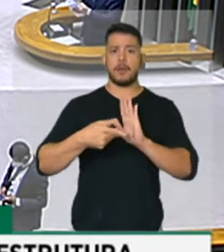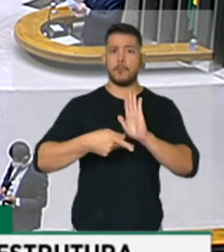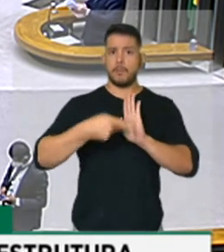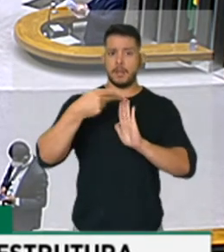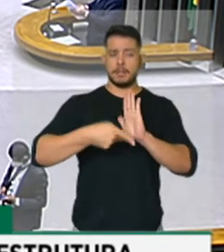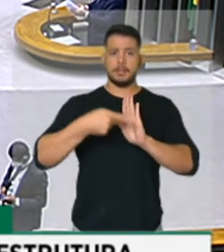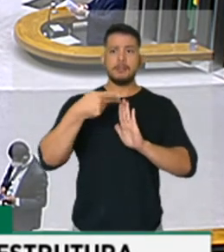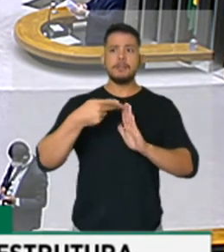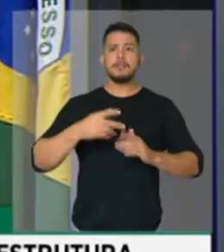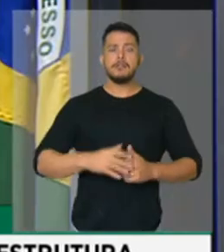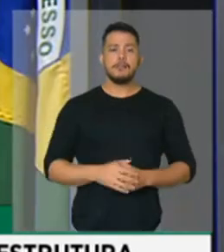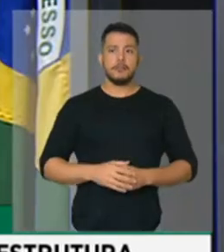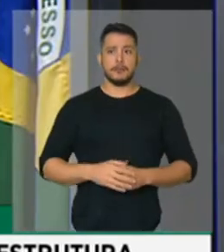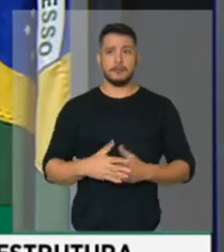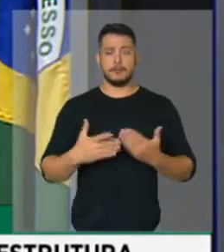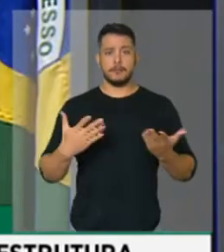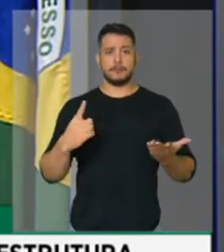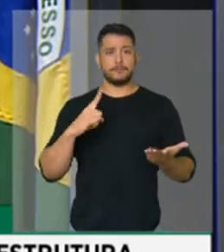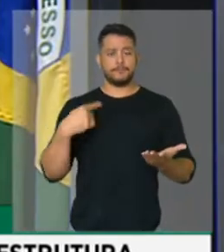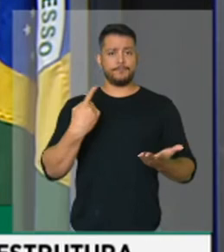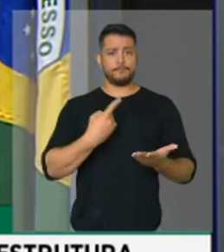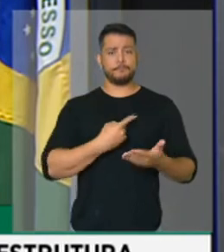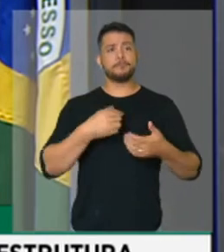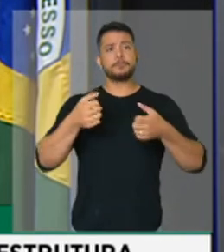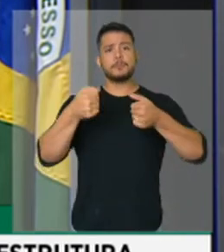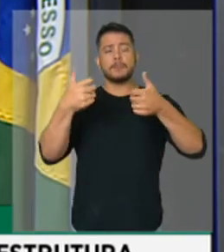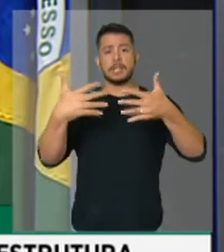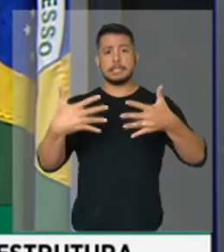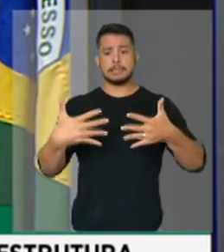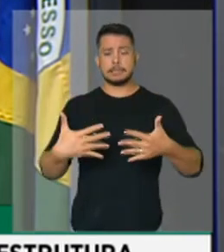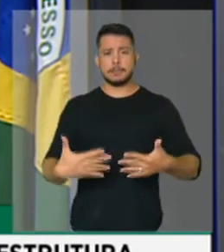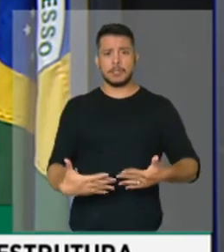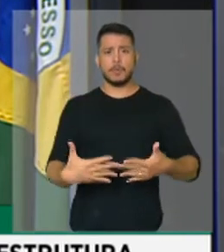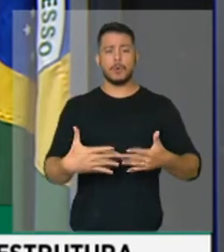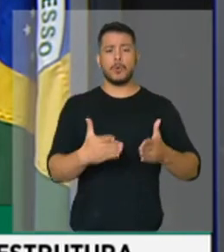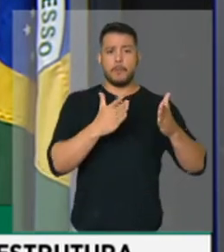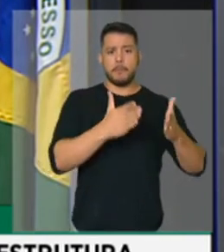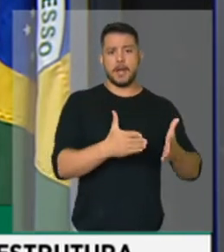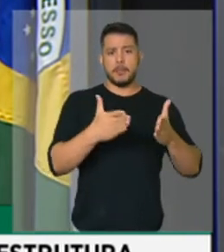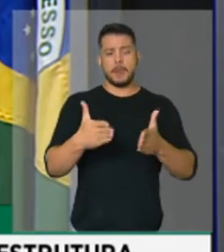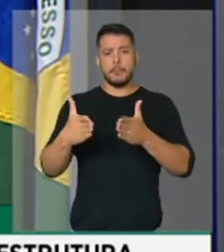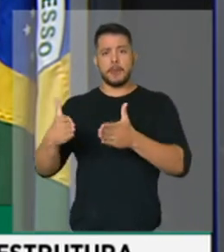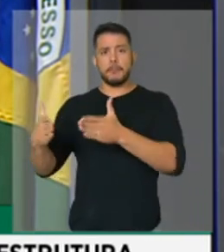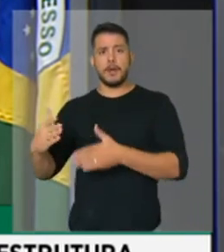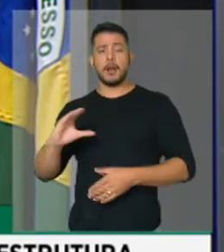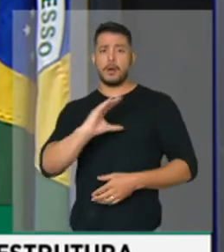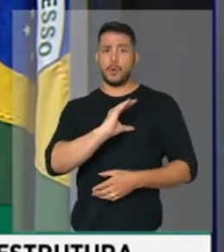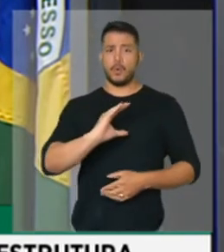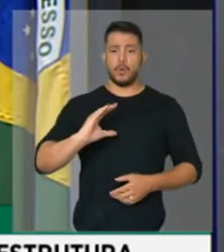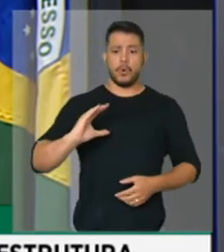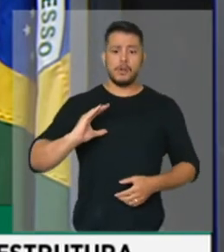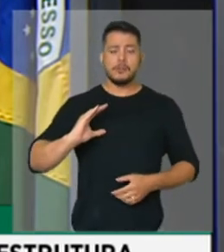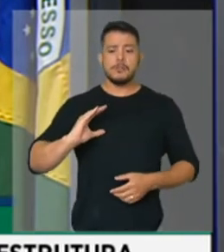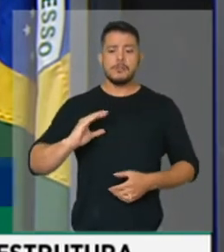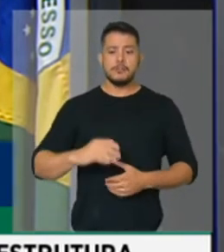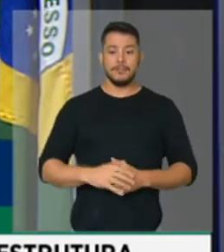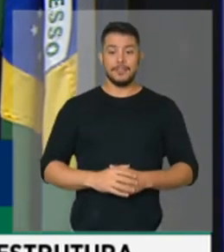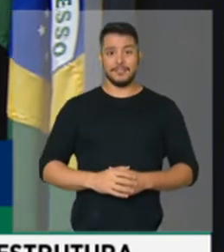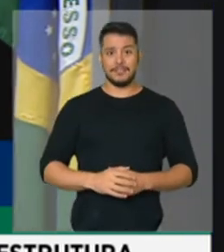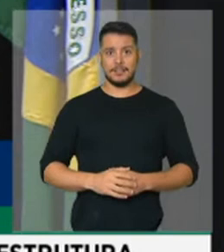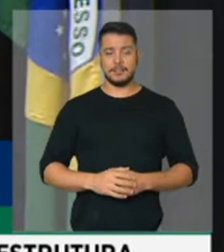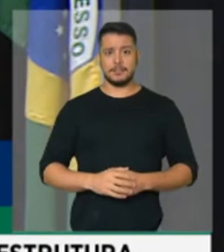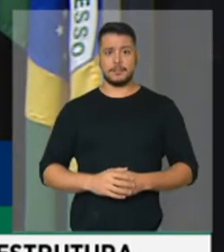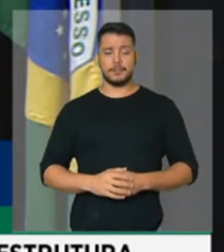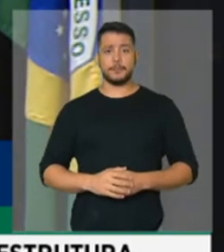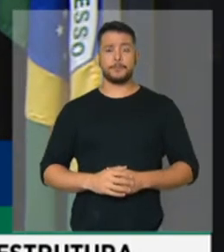Quando descrevemos a tramitação da matéria pelas comissões, senhor presidente, e ela inicialmente foi